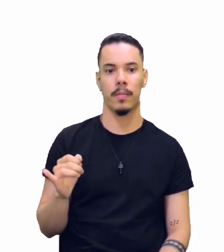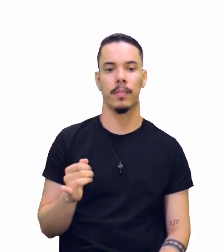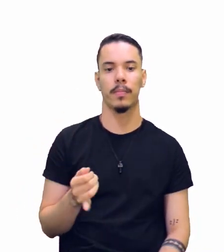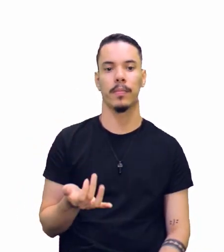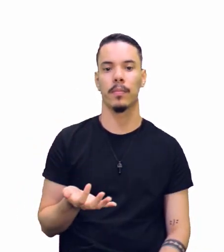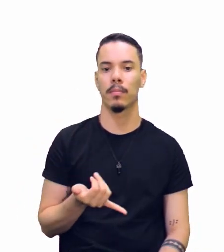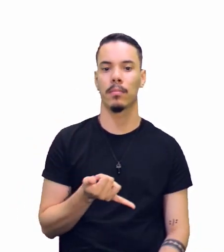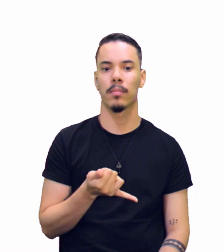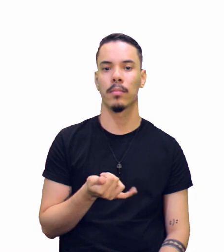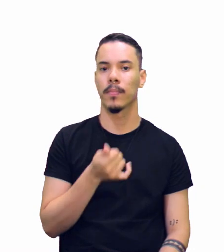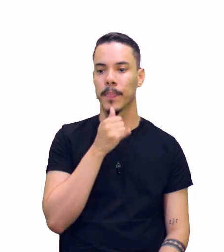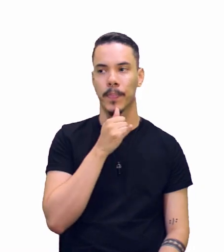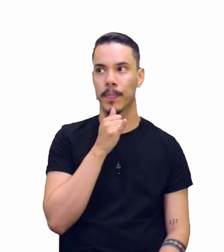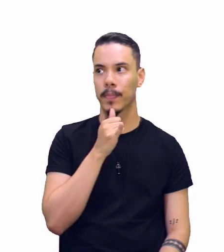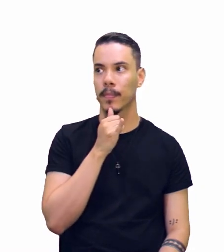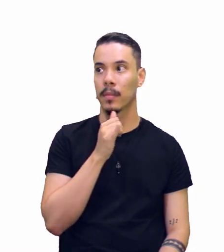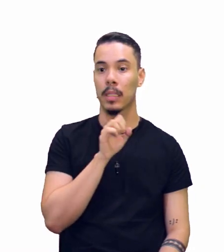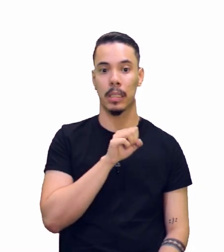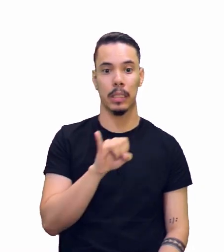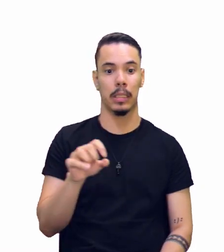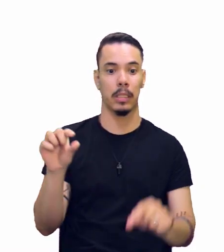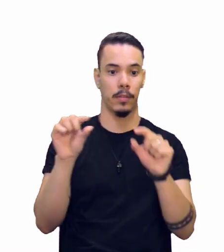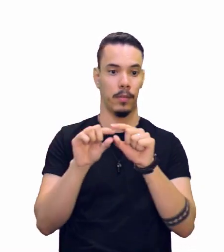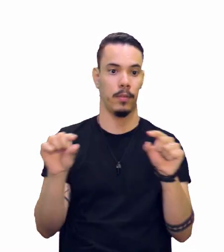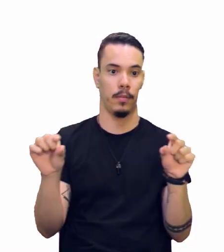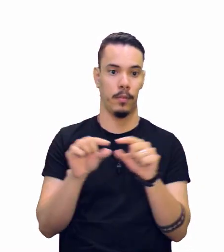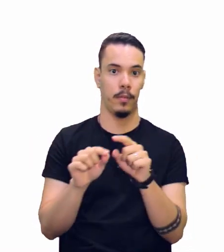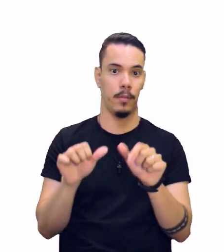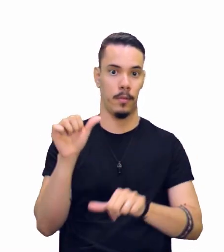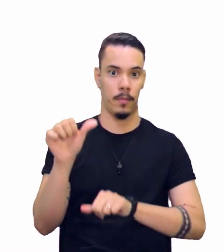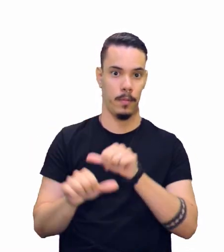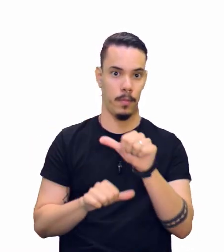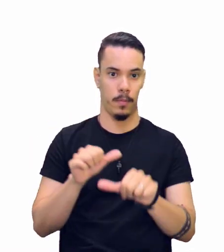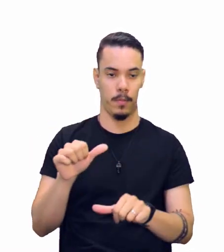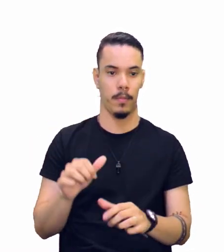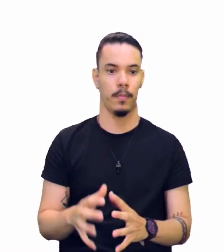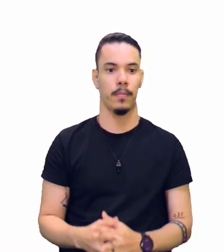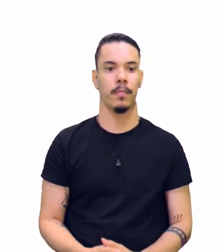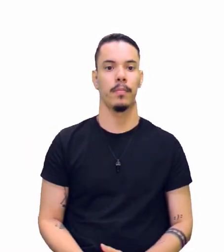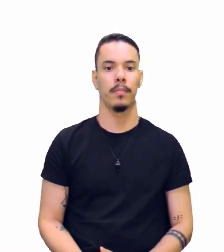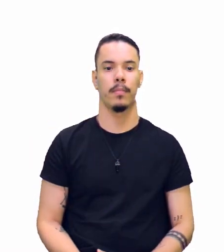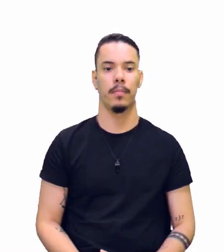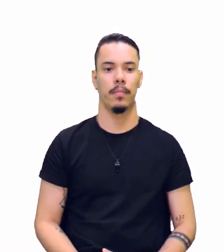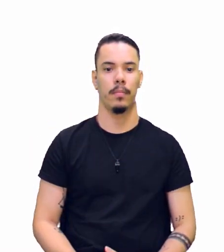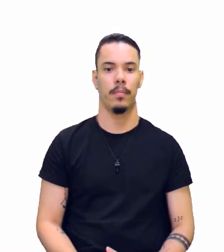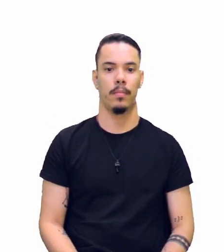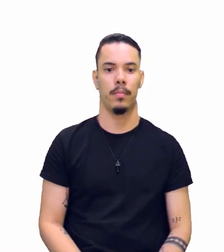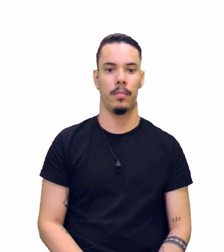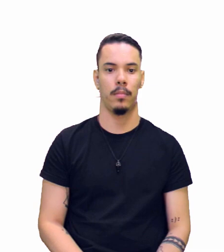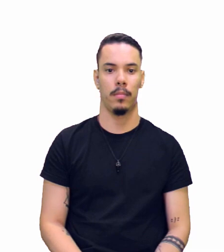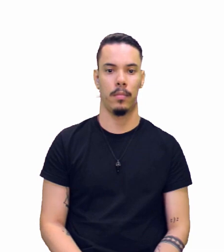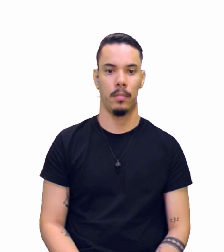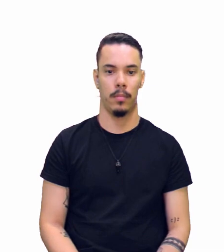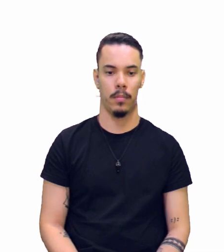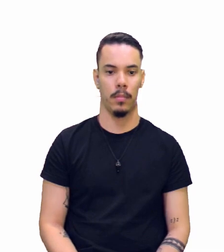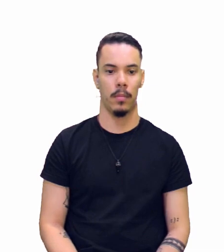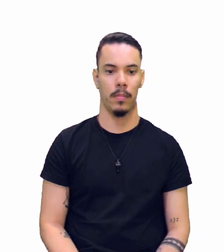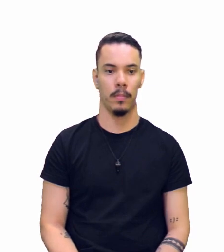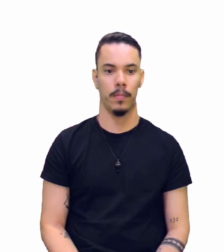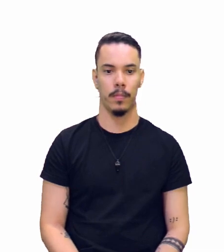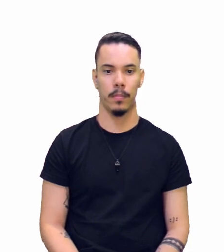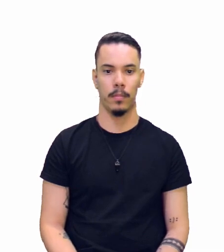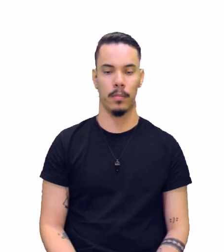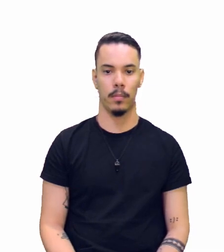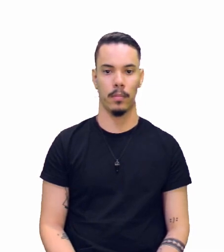supor que essa frase fosse da seguinte forma. People die if...